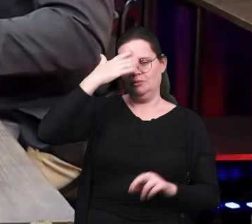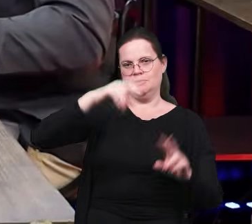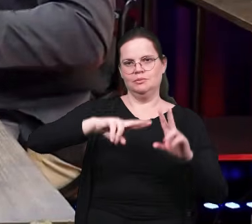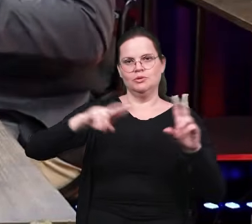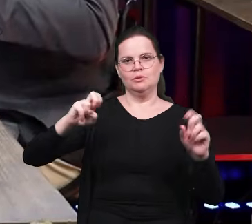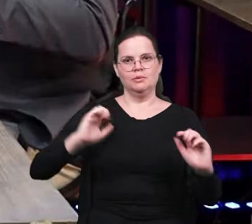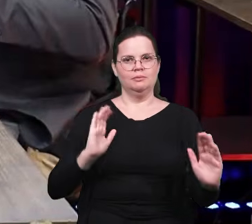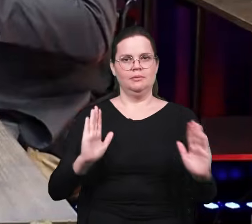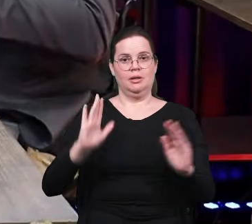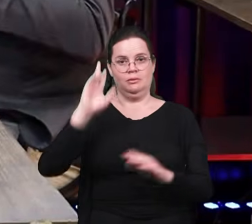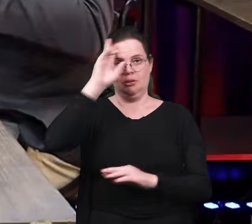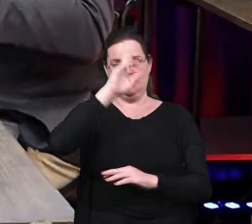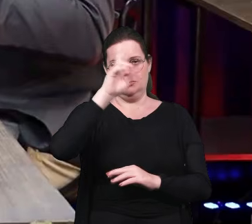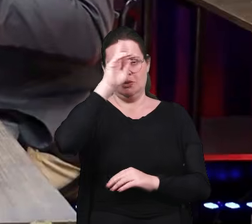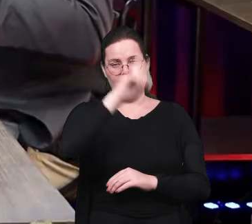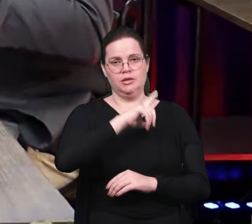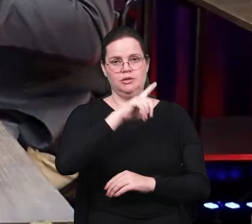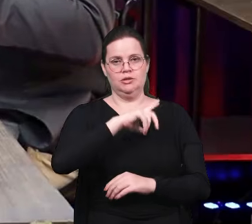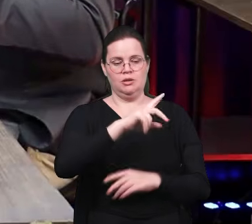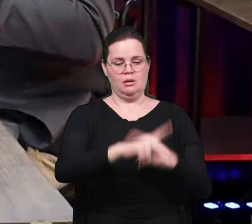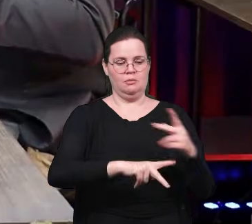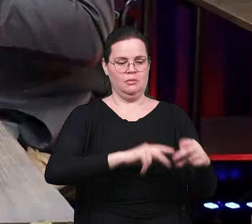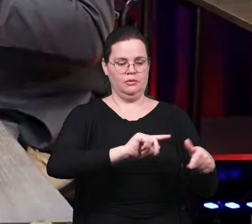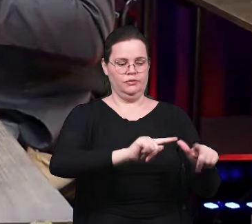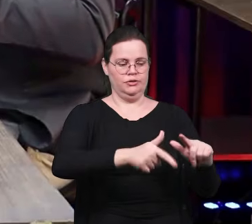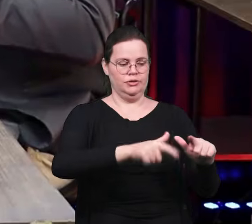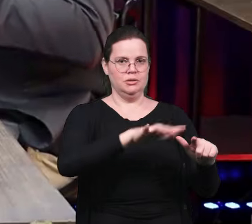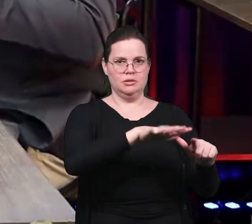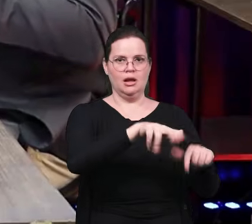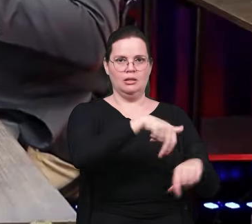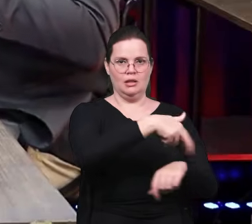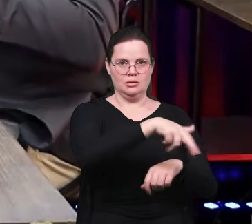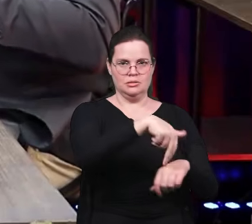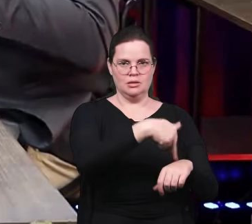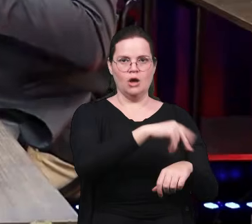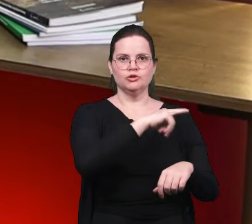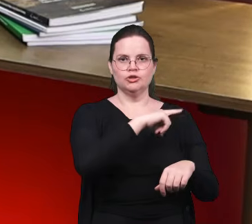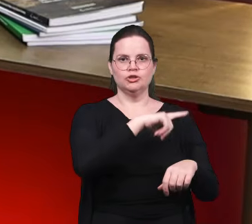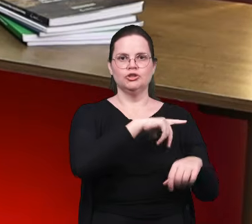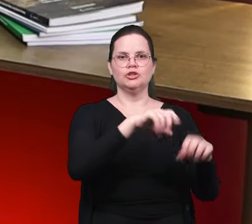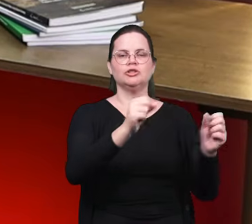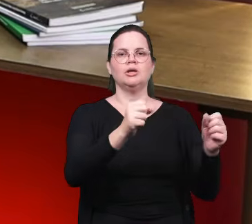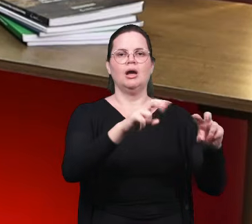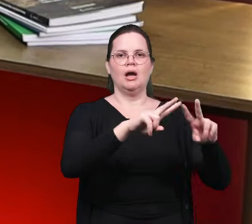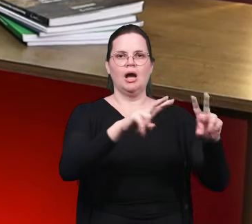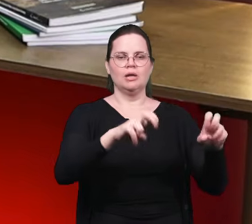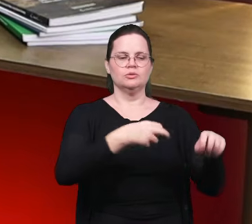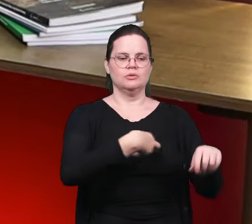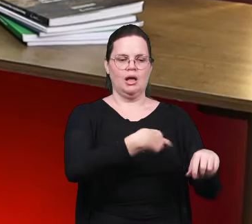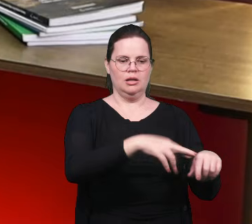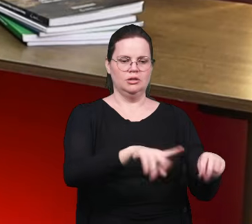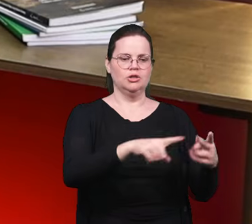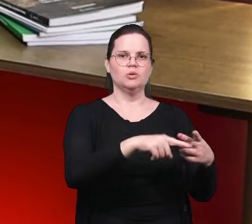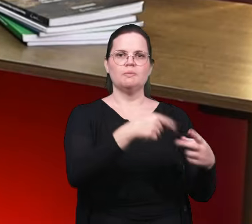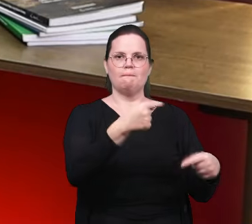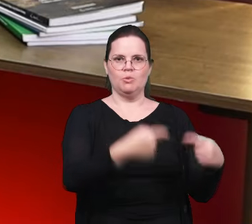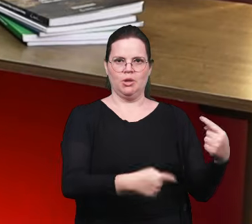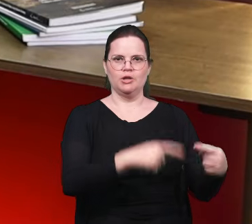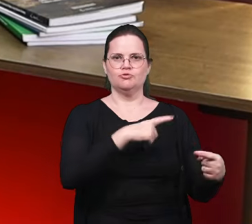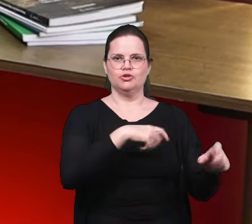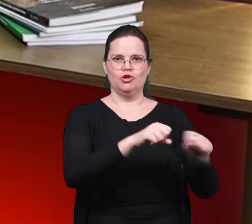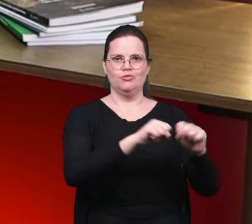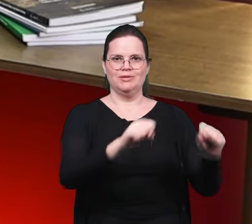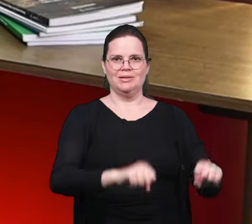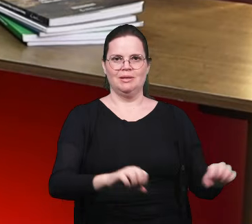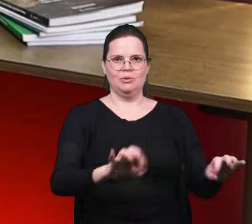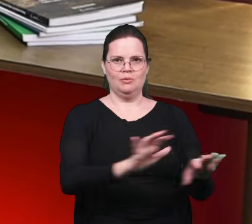ali? Havia Israel como nação, havia todo um sistema político-religioso, mas Israel,